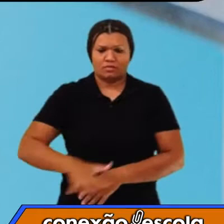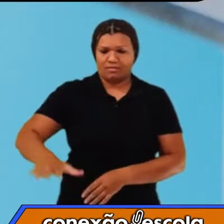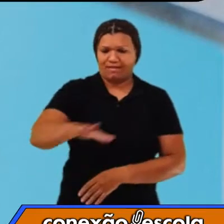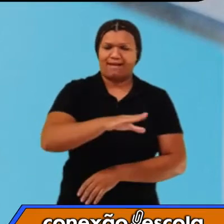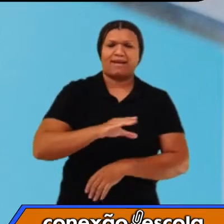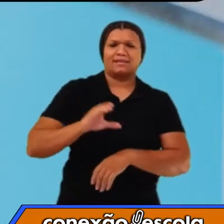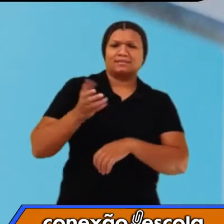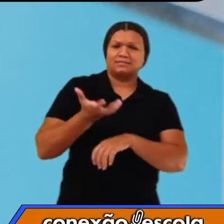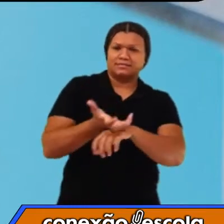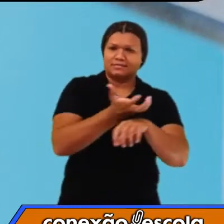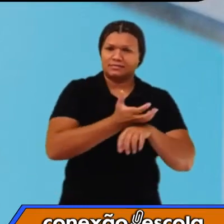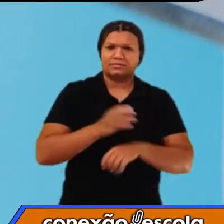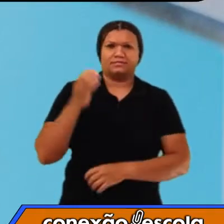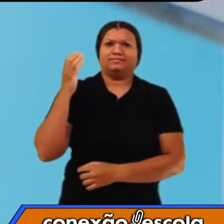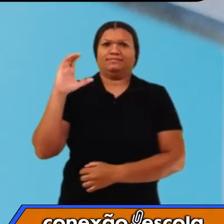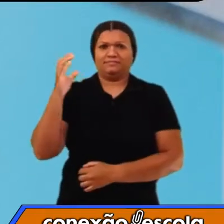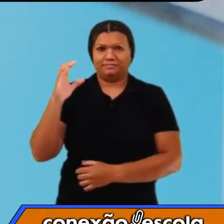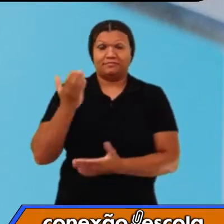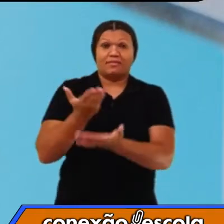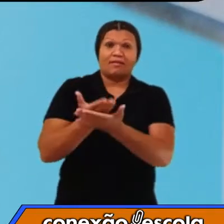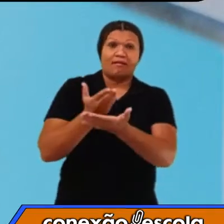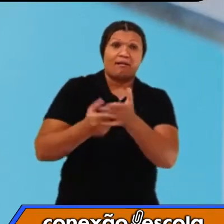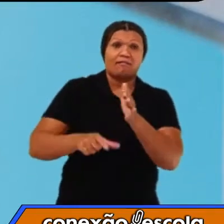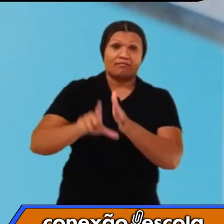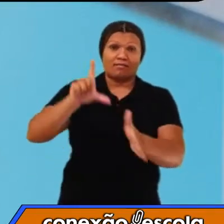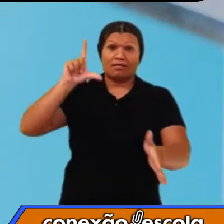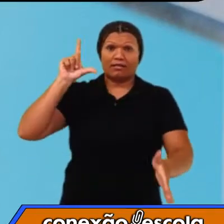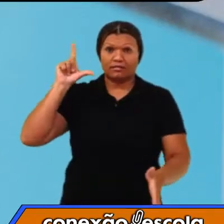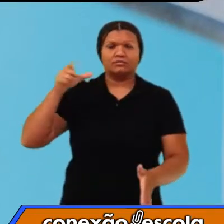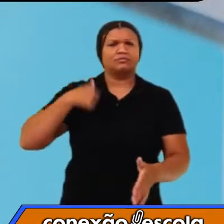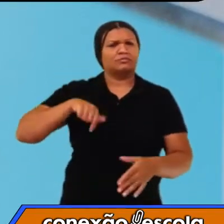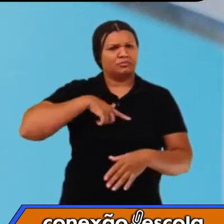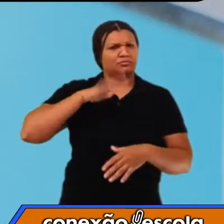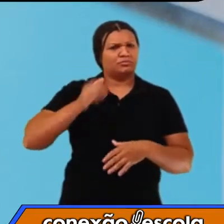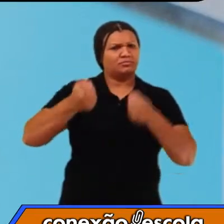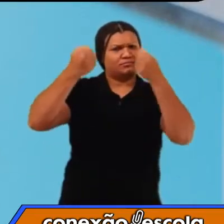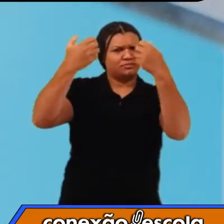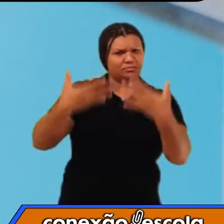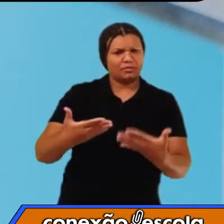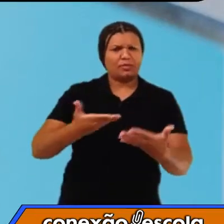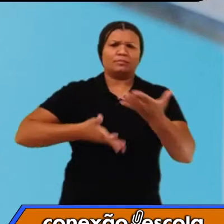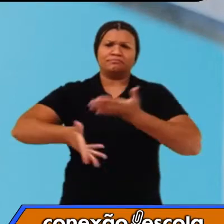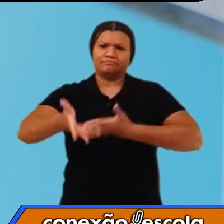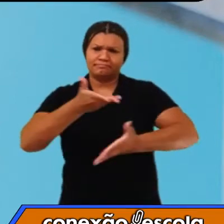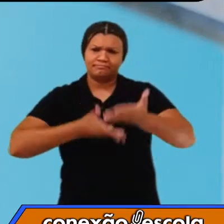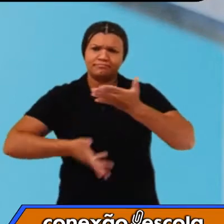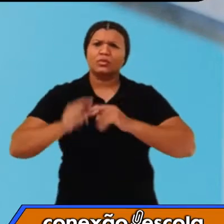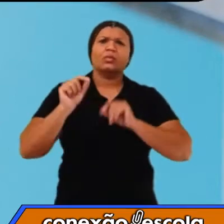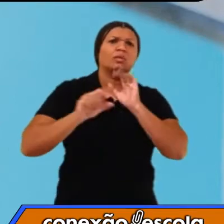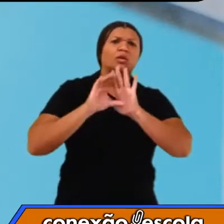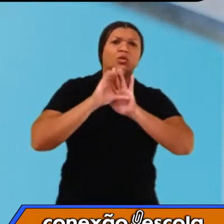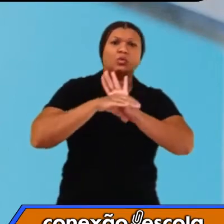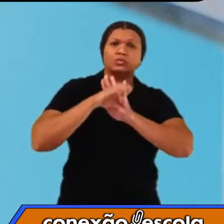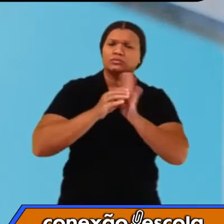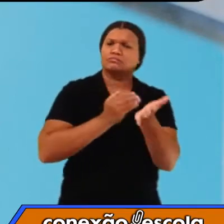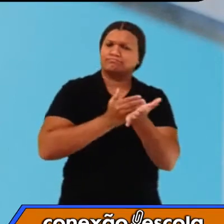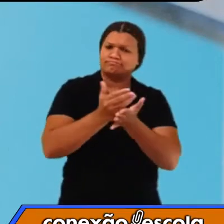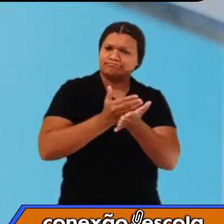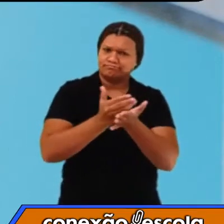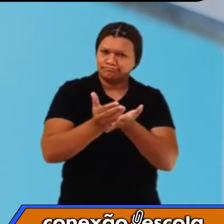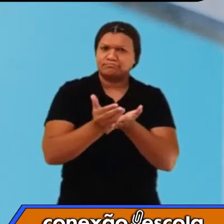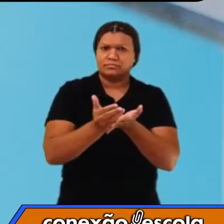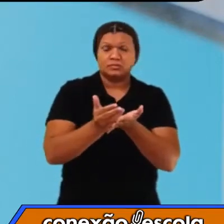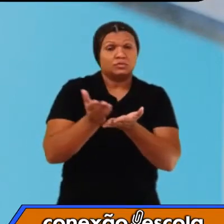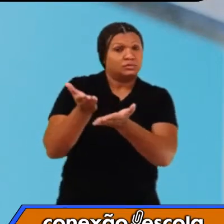natureza. Na aula anterior, nós dialogamos um pouquinho sobre conceitos iniciais que permeiam os estudos